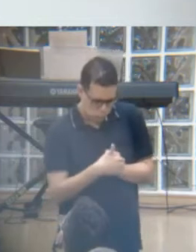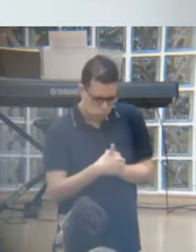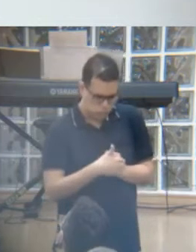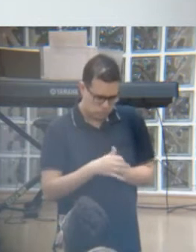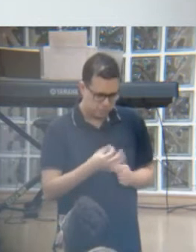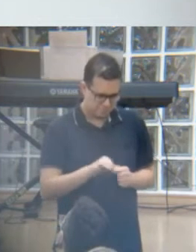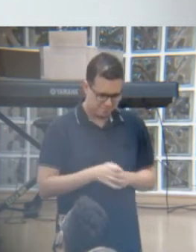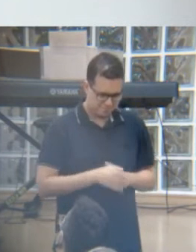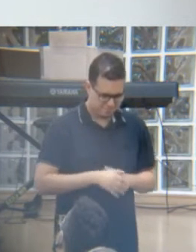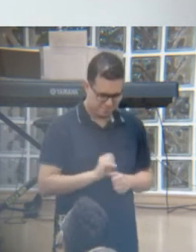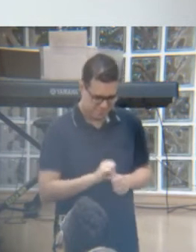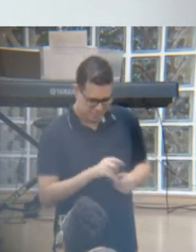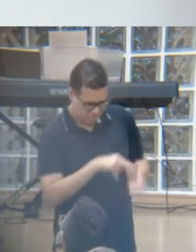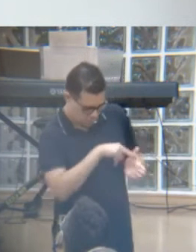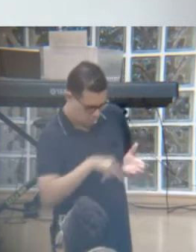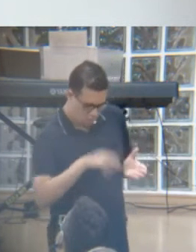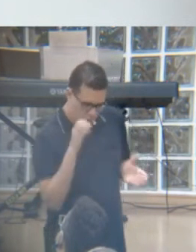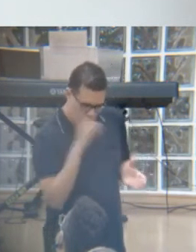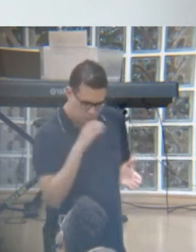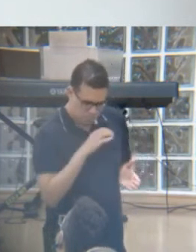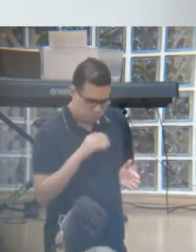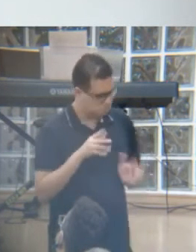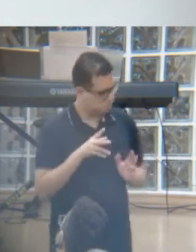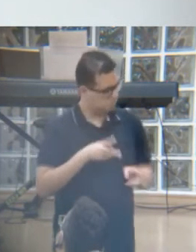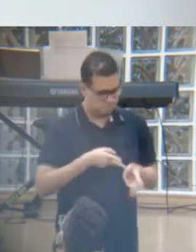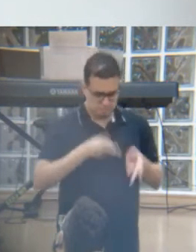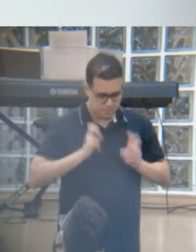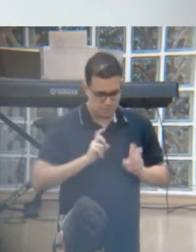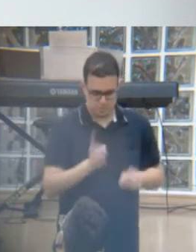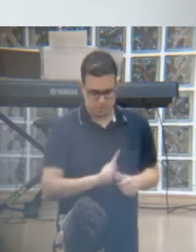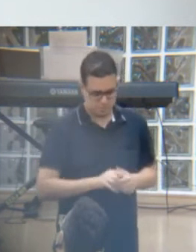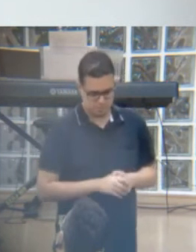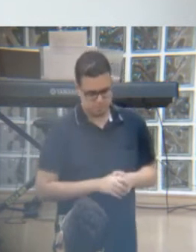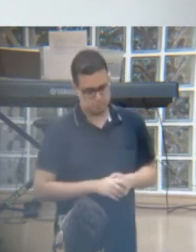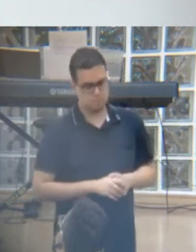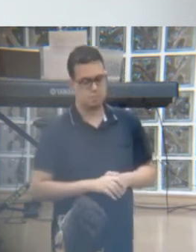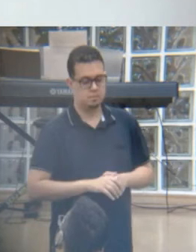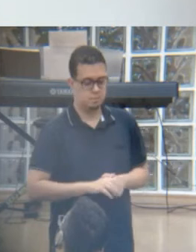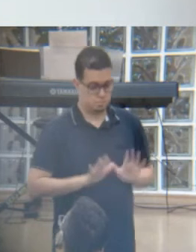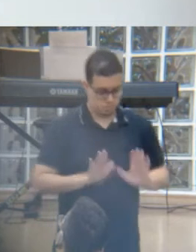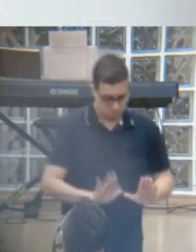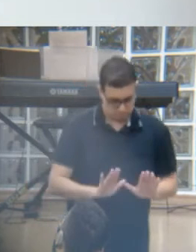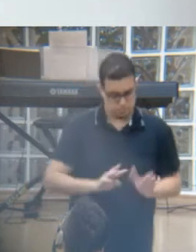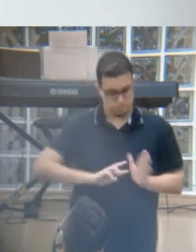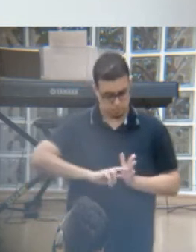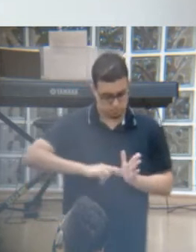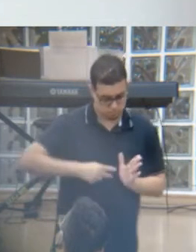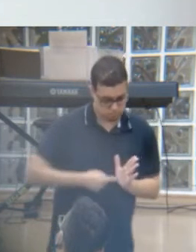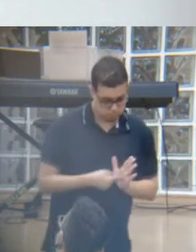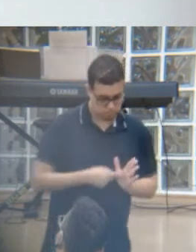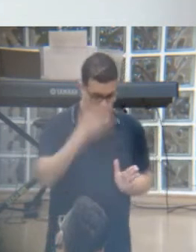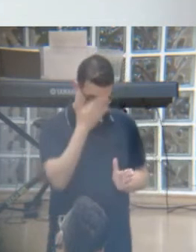Se a gente lê rapidamente, passa desapercebido. Mas esta é a confiança que guia o